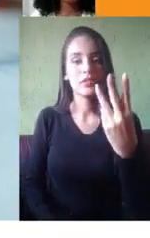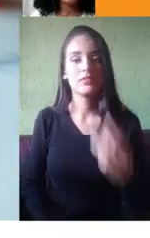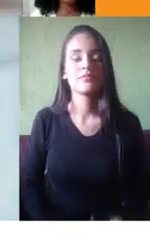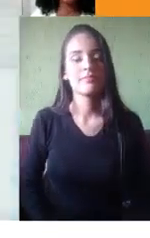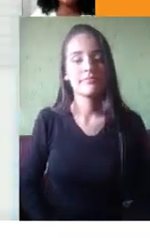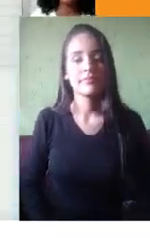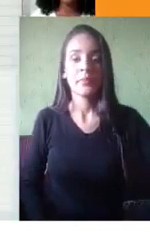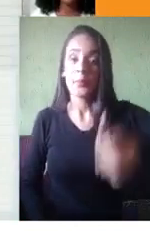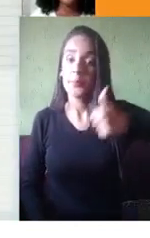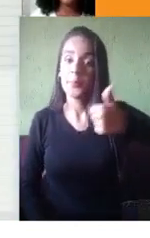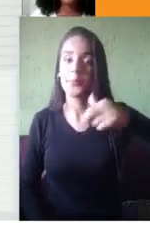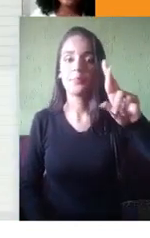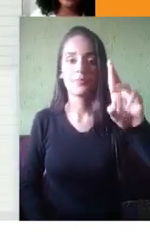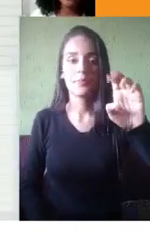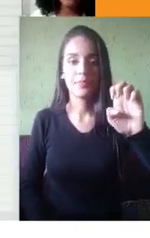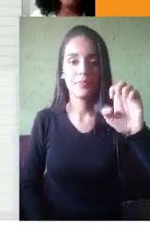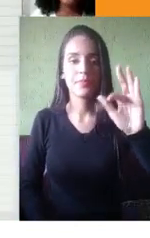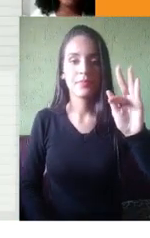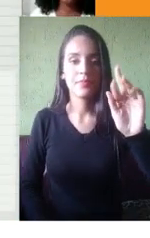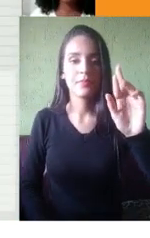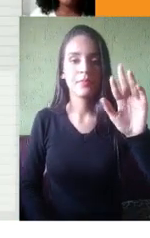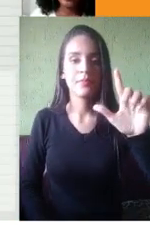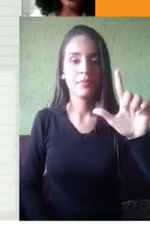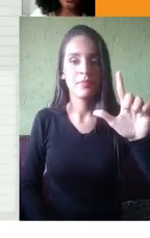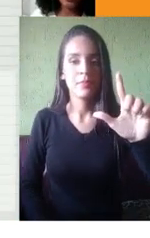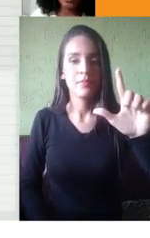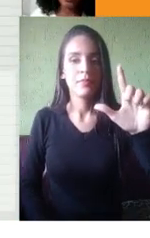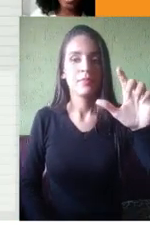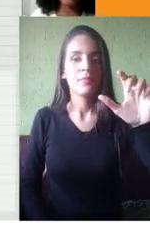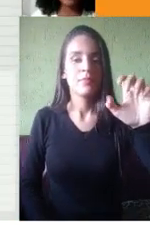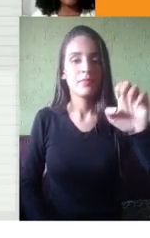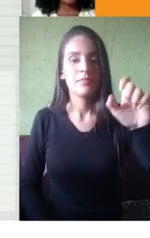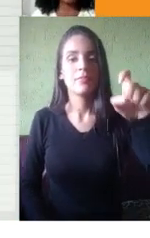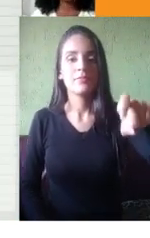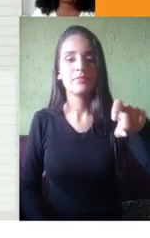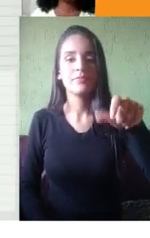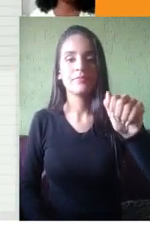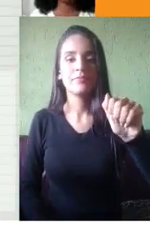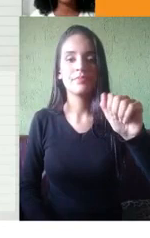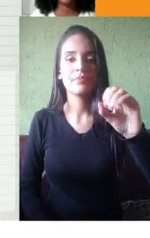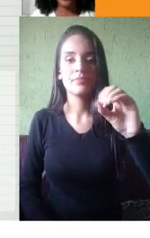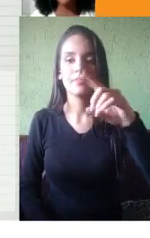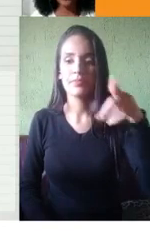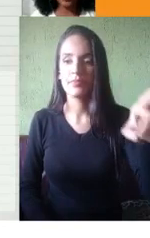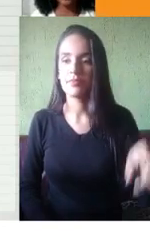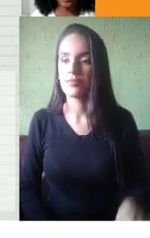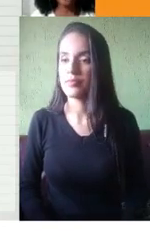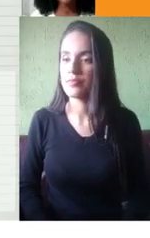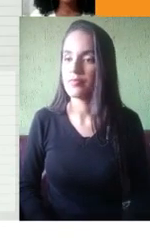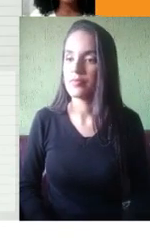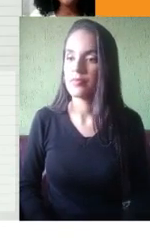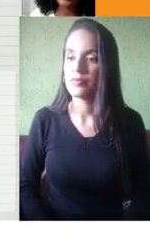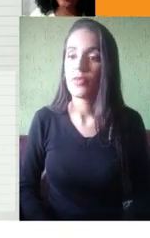técnicas. A primeira é a reflexão. Né? O nome já diz tudo. Aqui você vai propor um pensamento aprofundado sobre